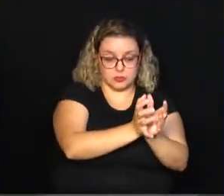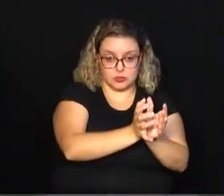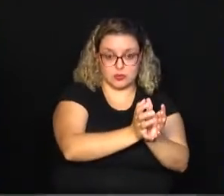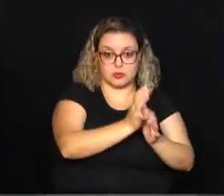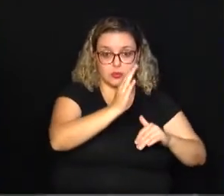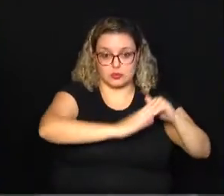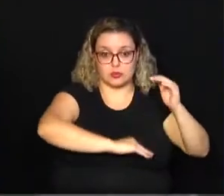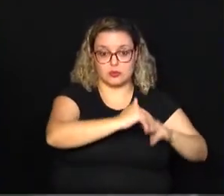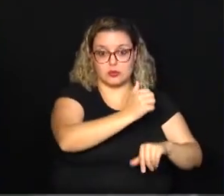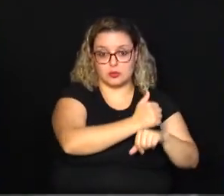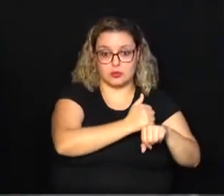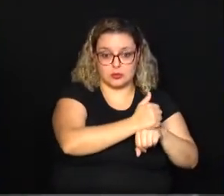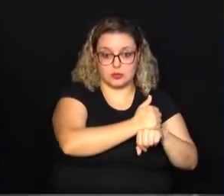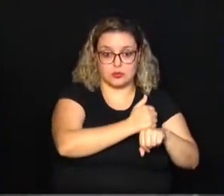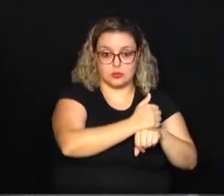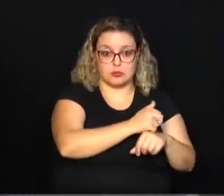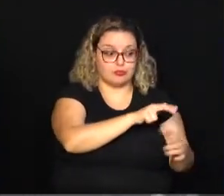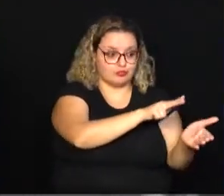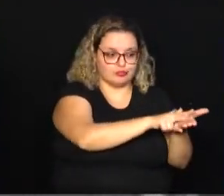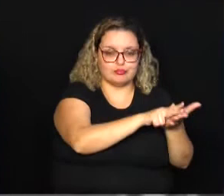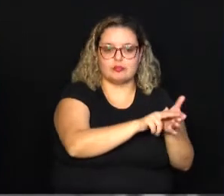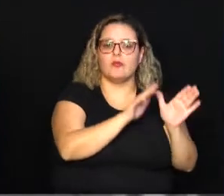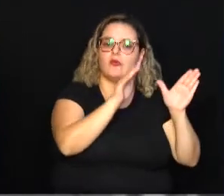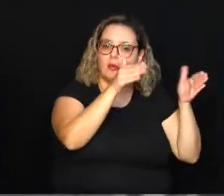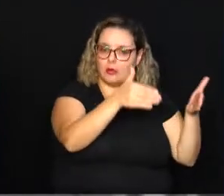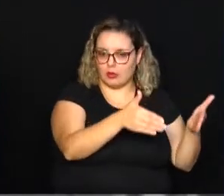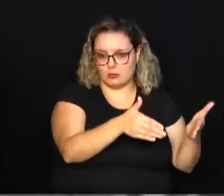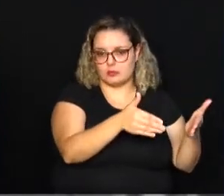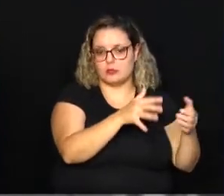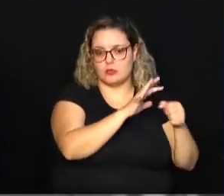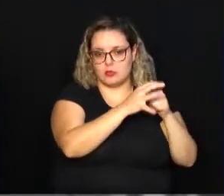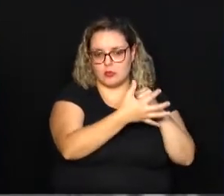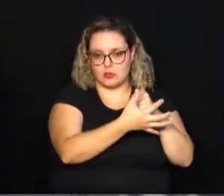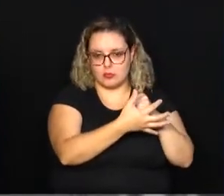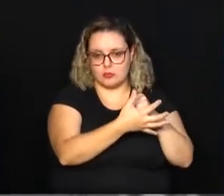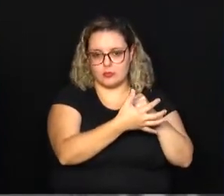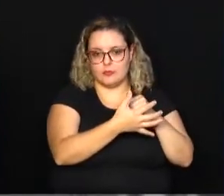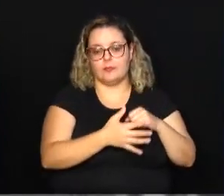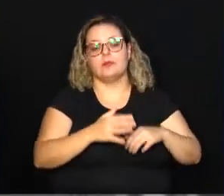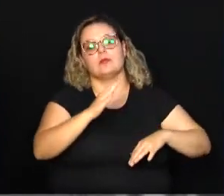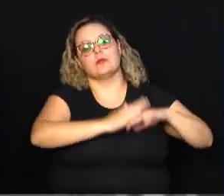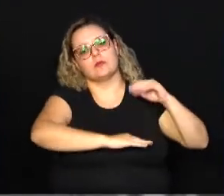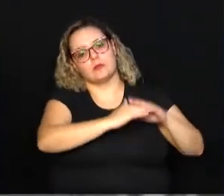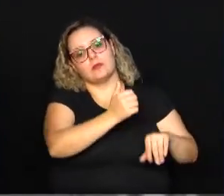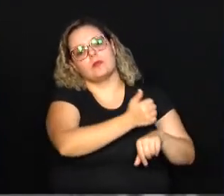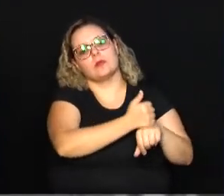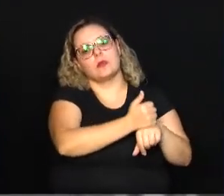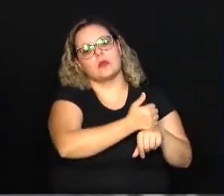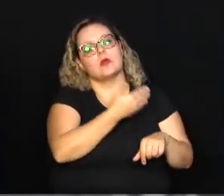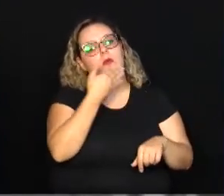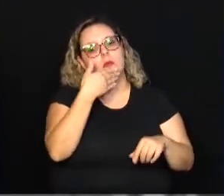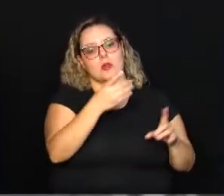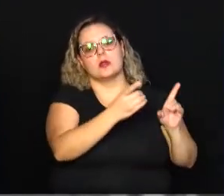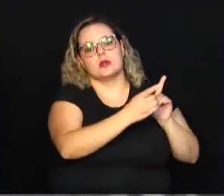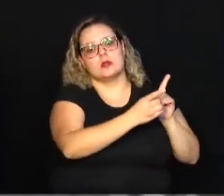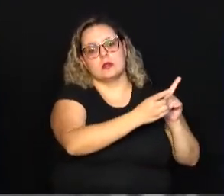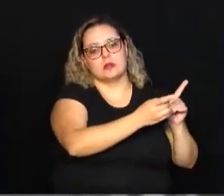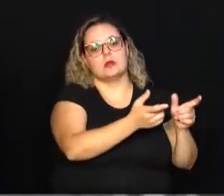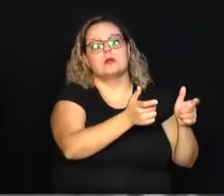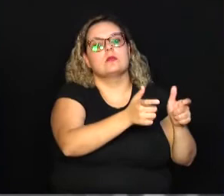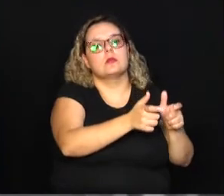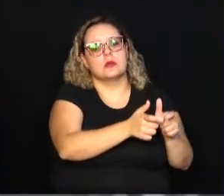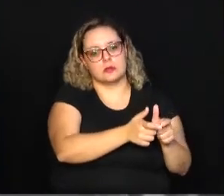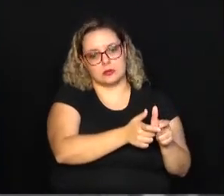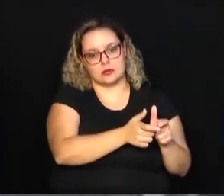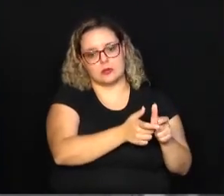eles atenderem os doentes internados. Então, eu fico com uma qualificação maior e com melhor atendimento e com menor desgaste da